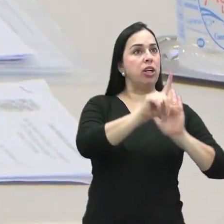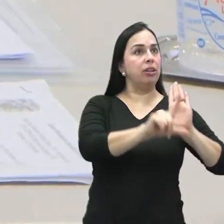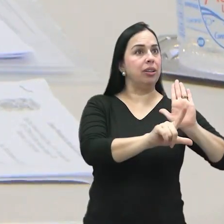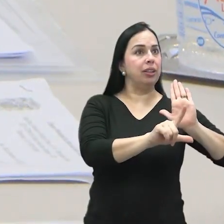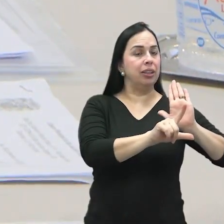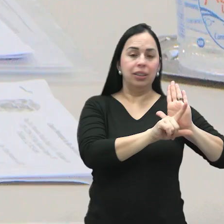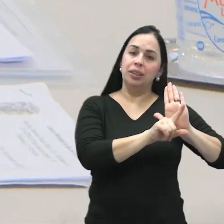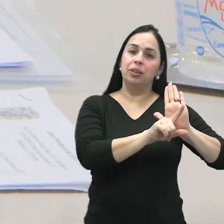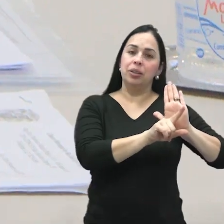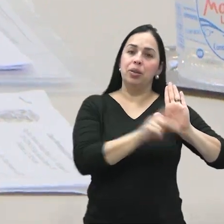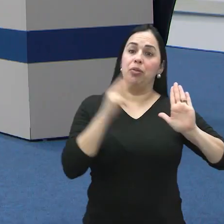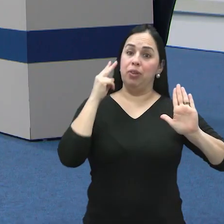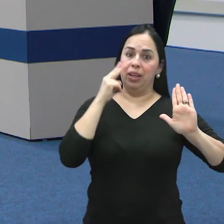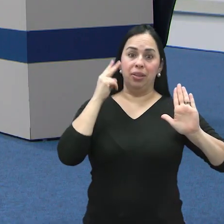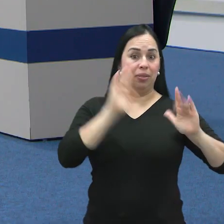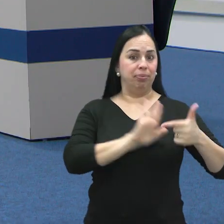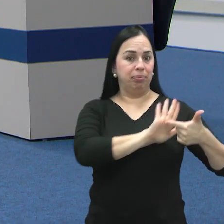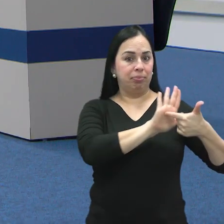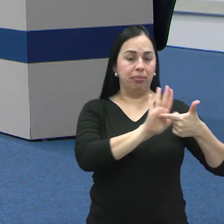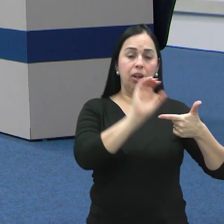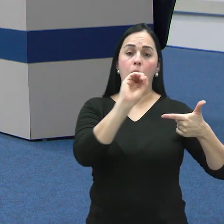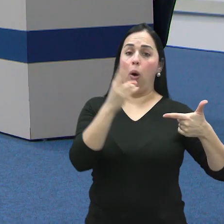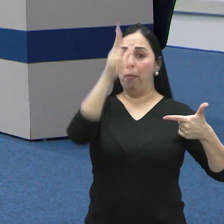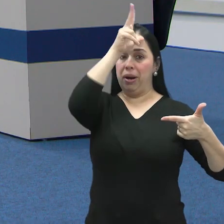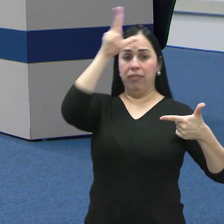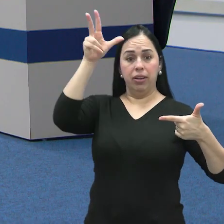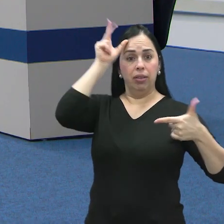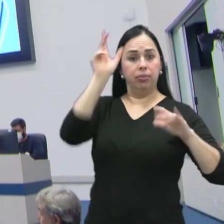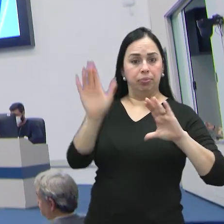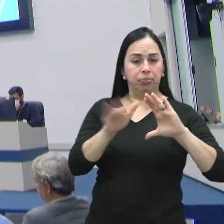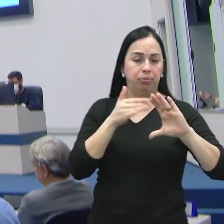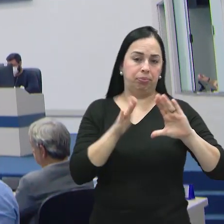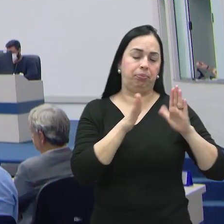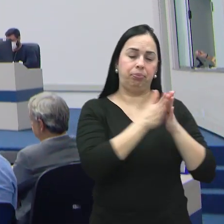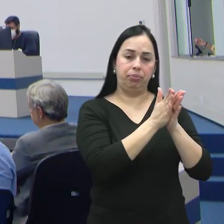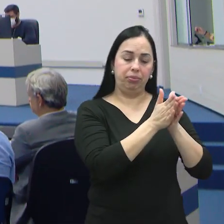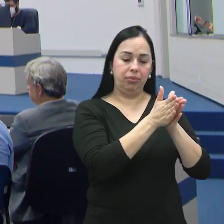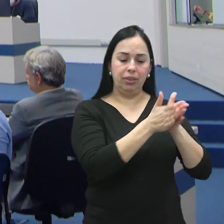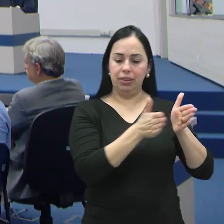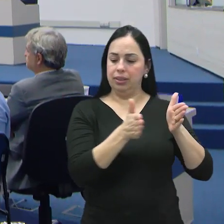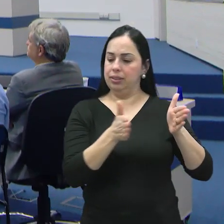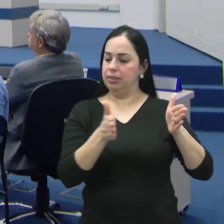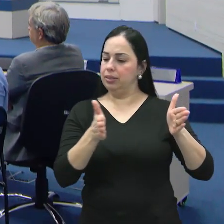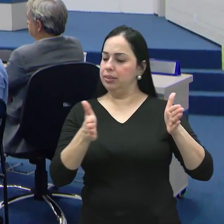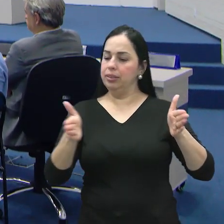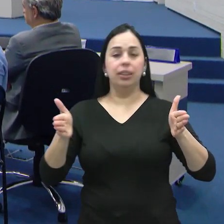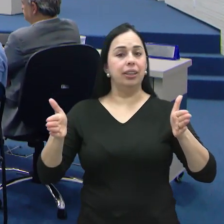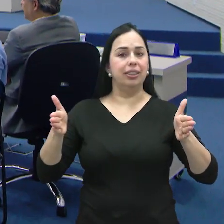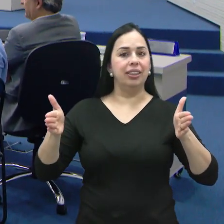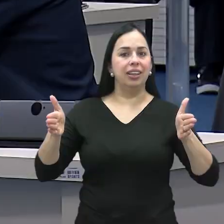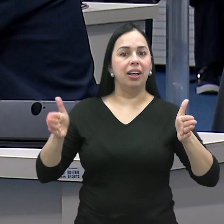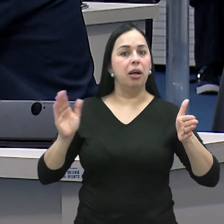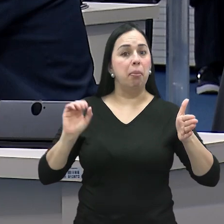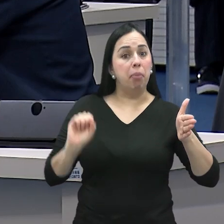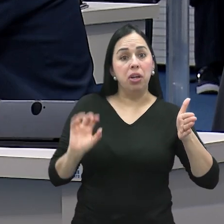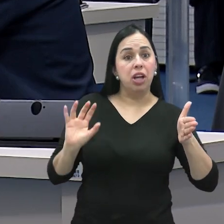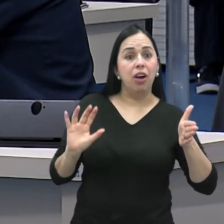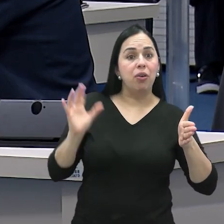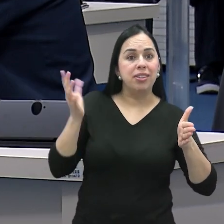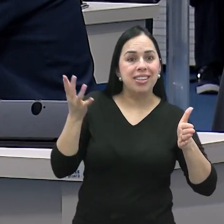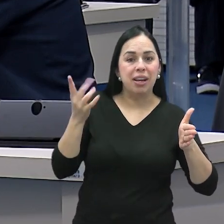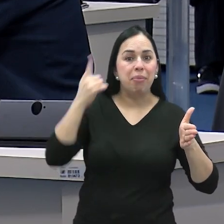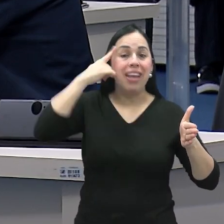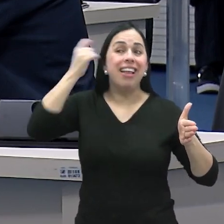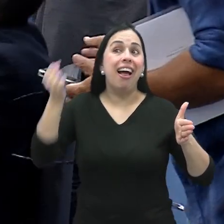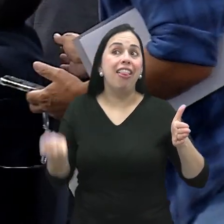de lei apresentado por um vereador ou pelo prefeito. Mas durante a tramitação da proposta na Câmara, pode surgir